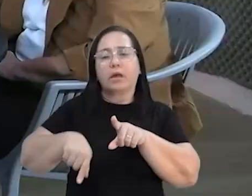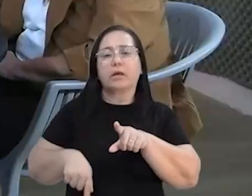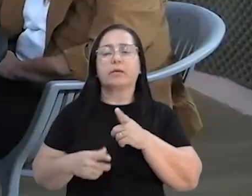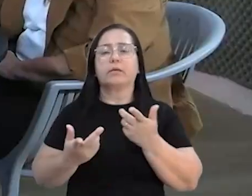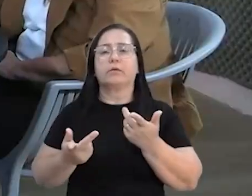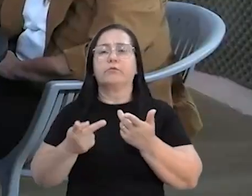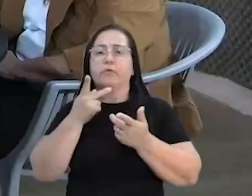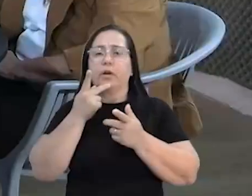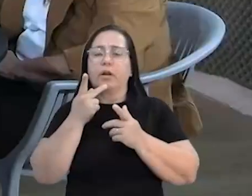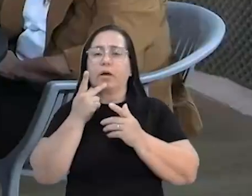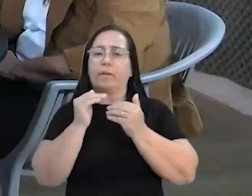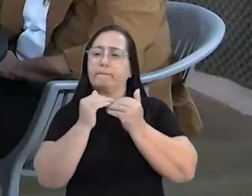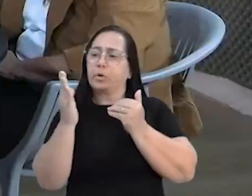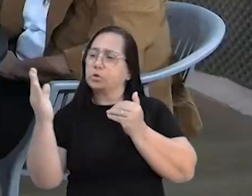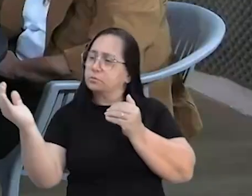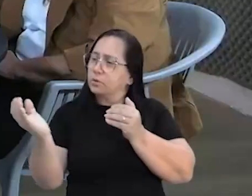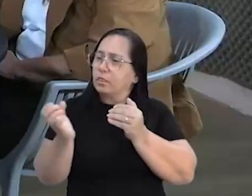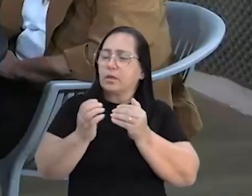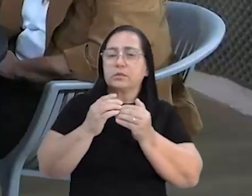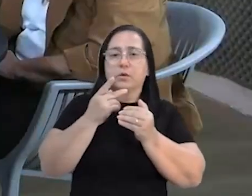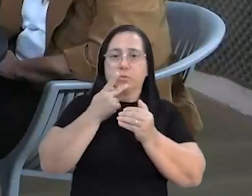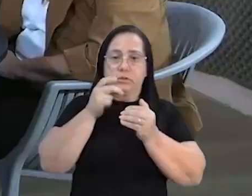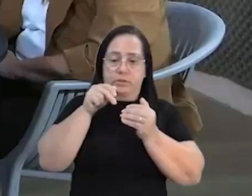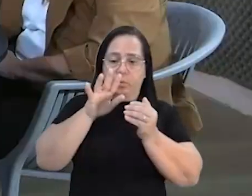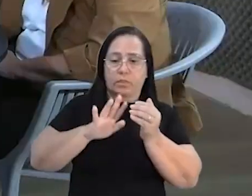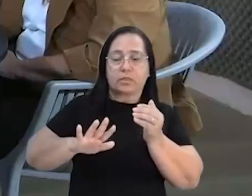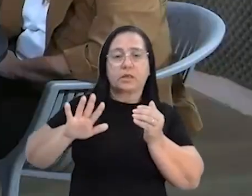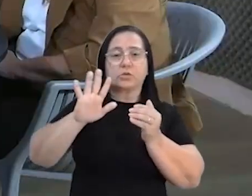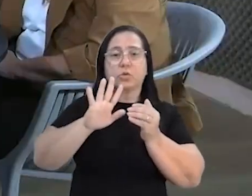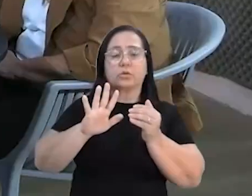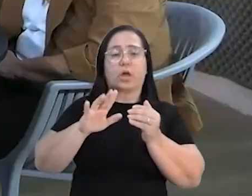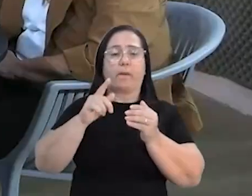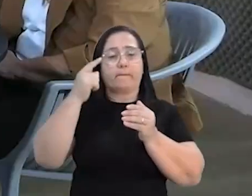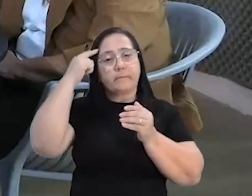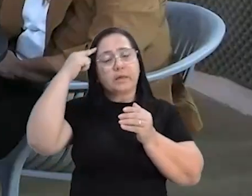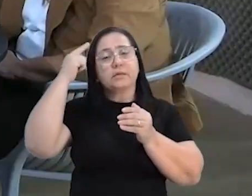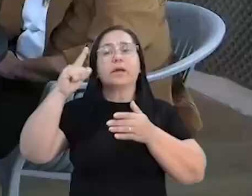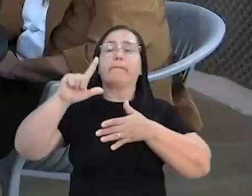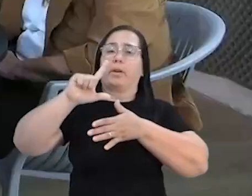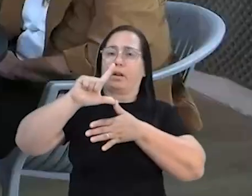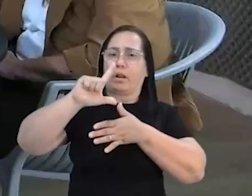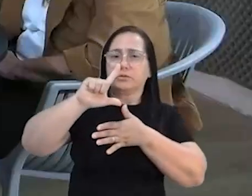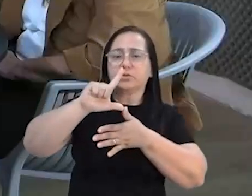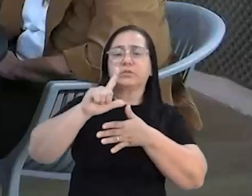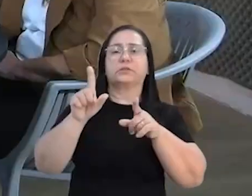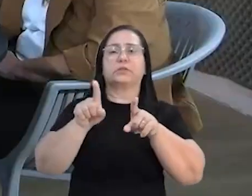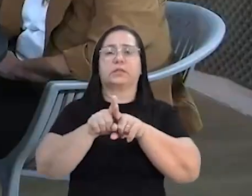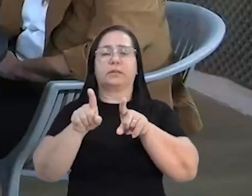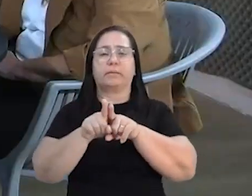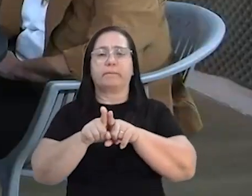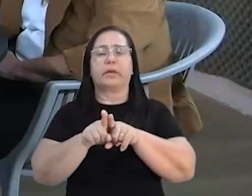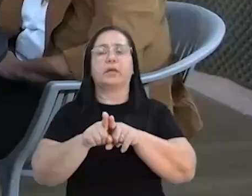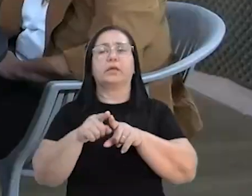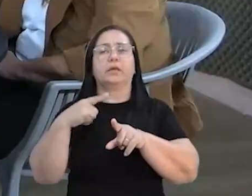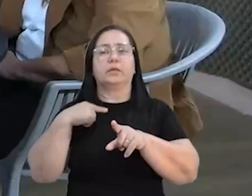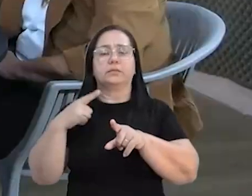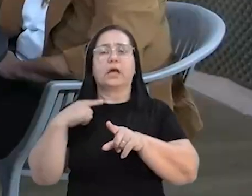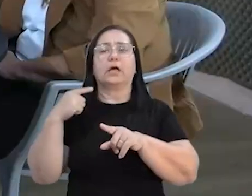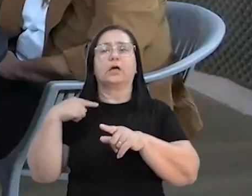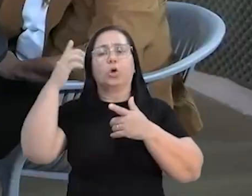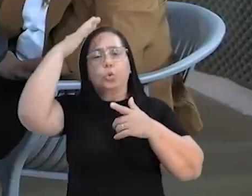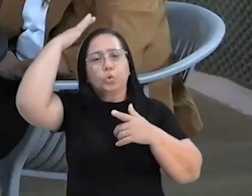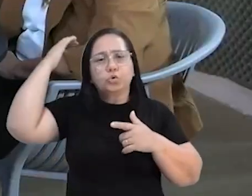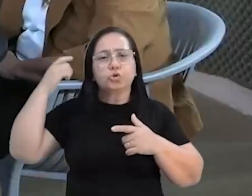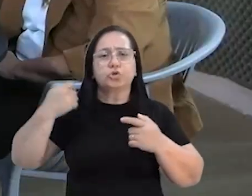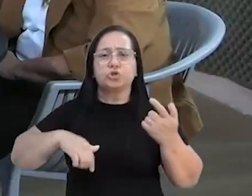o próximo, né? Então, falando uma coisa nacional, aí a gente pensa na América Latina, né? Do Chile, Argentina, etc. Então, às vezes, a